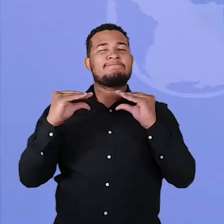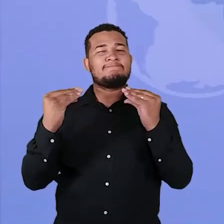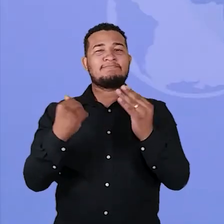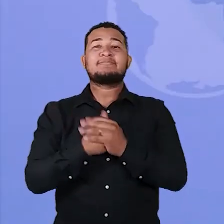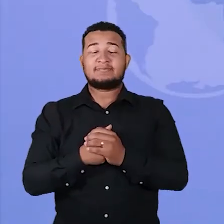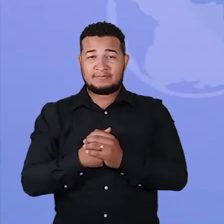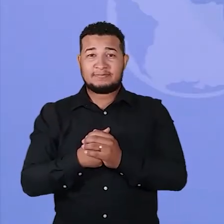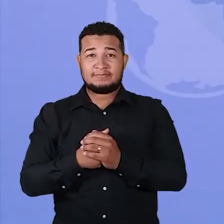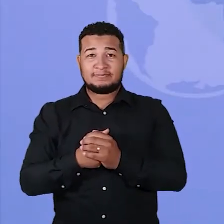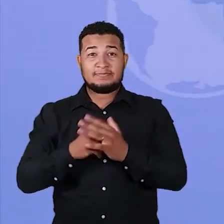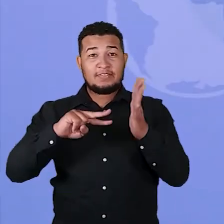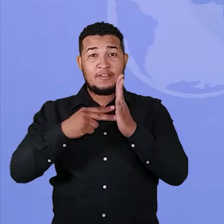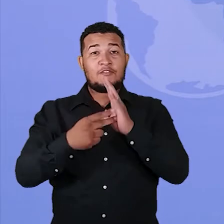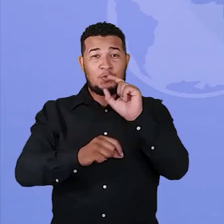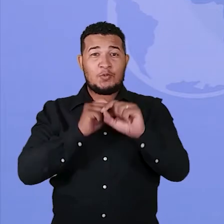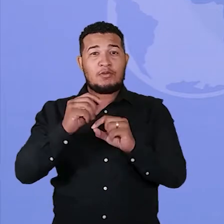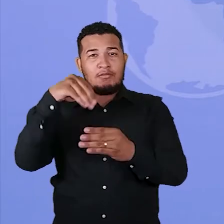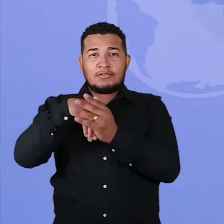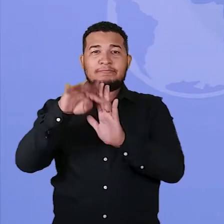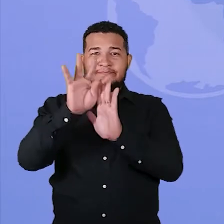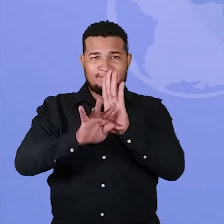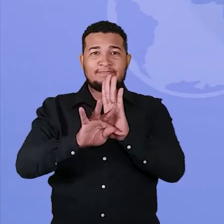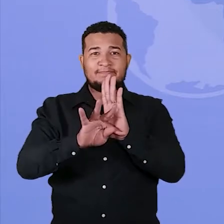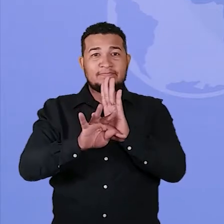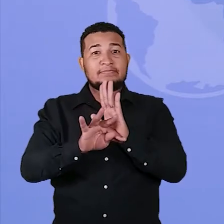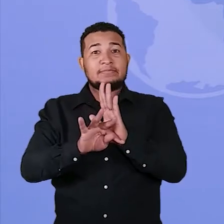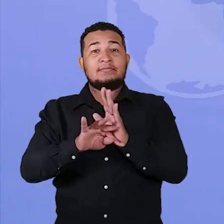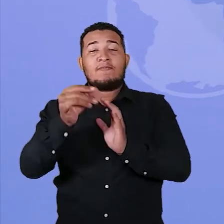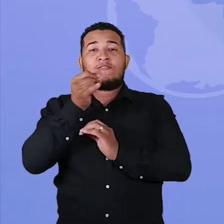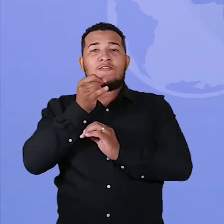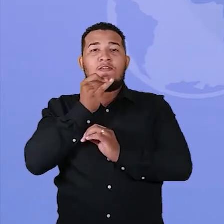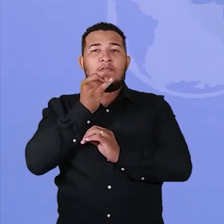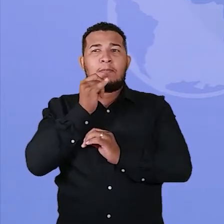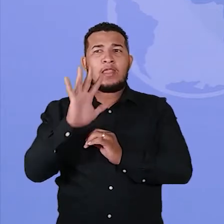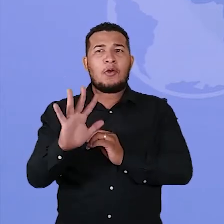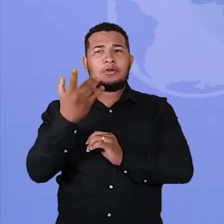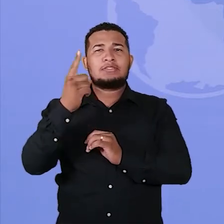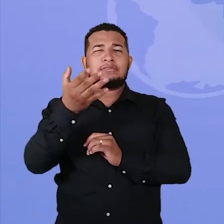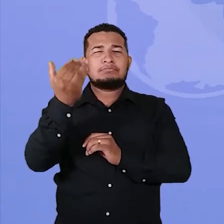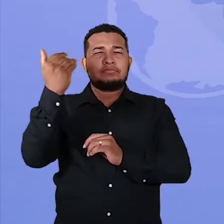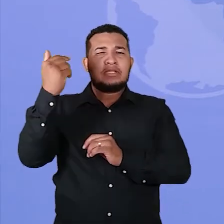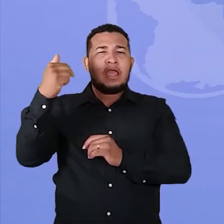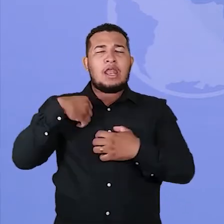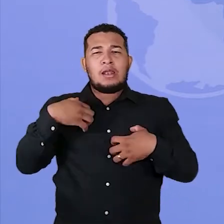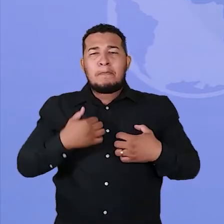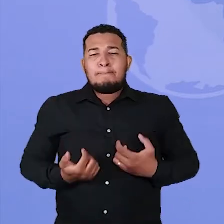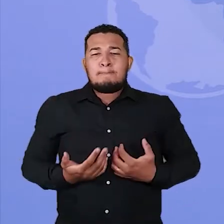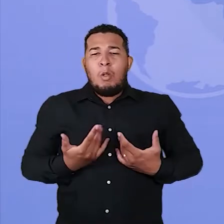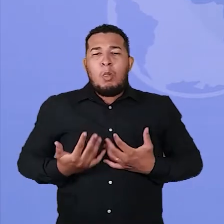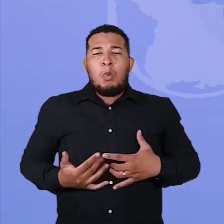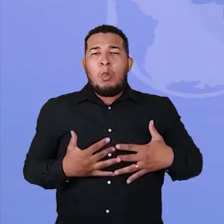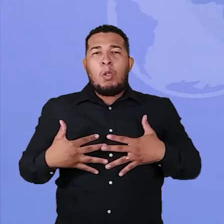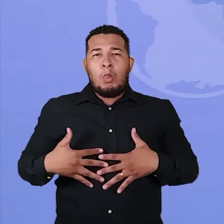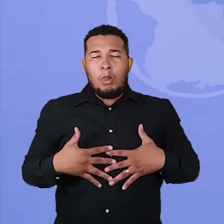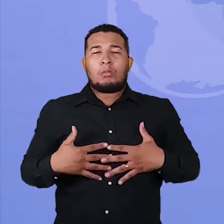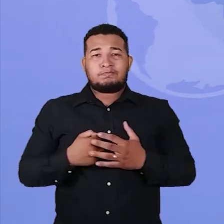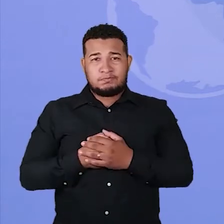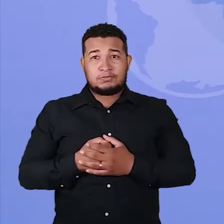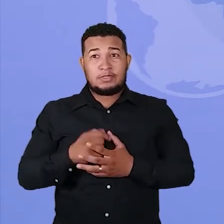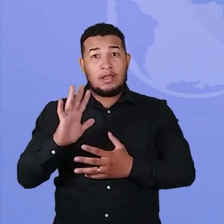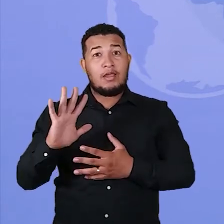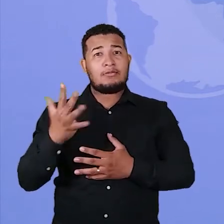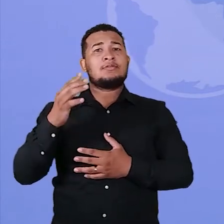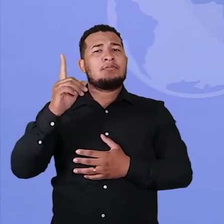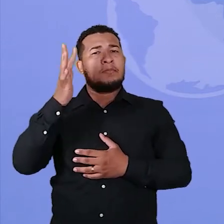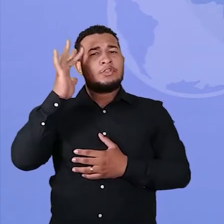continua. Ou seja, ele vai dizer ali nesse texto tudo que aconteceu com aquela dor de barriga que ele sentiu. Imagina a cena,